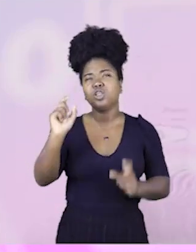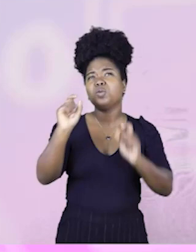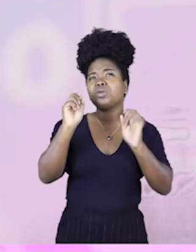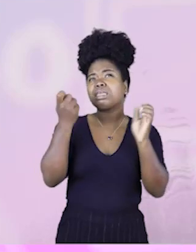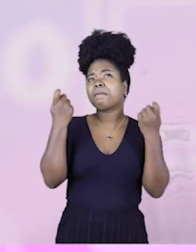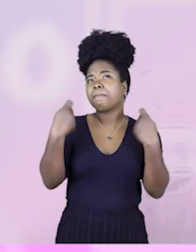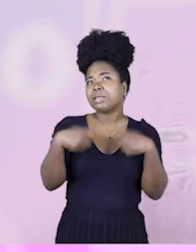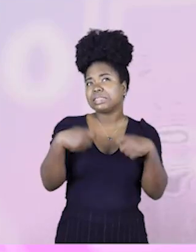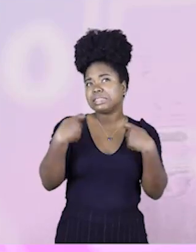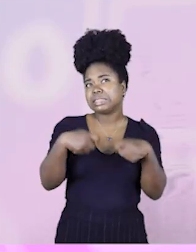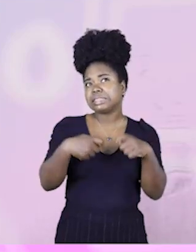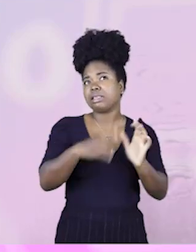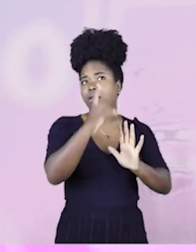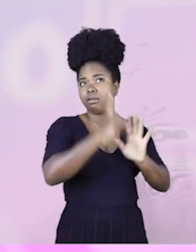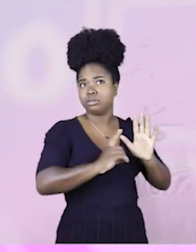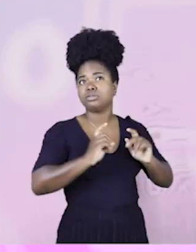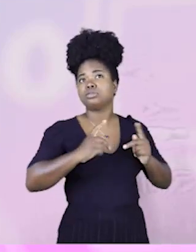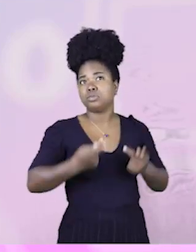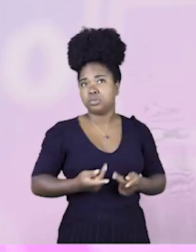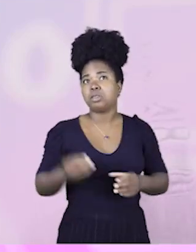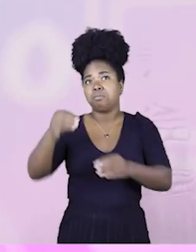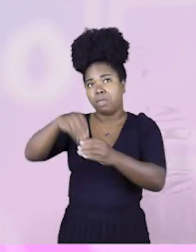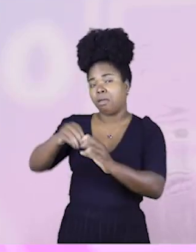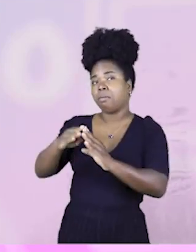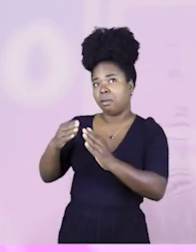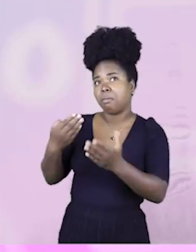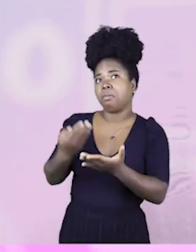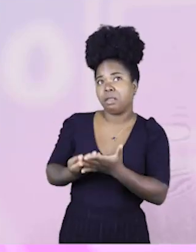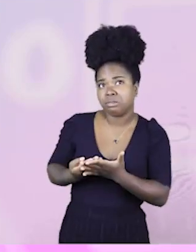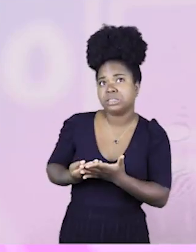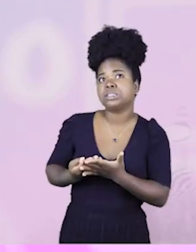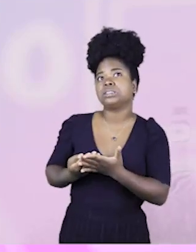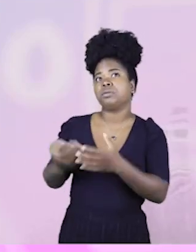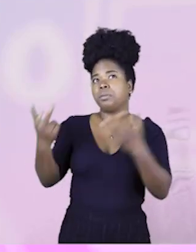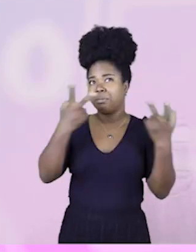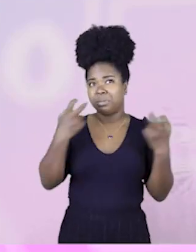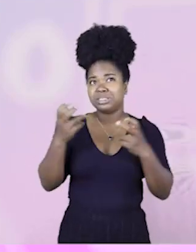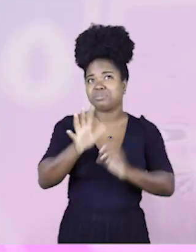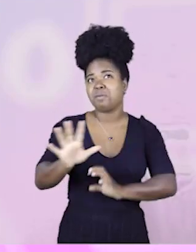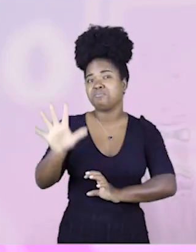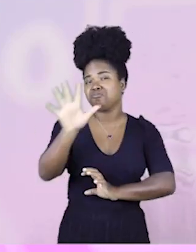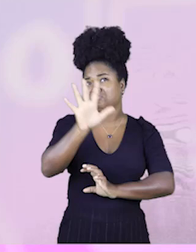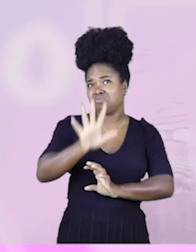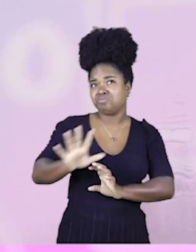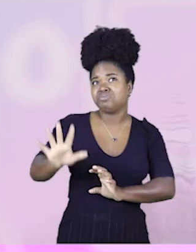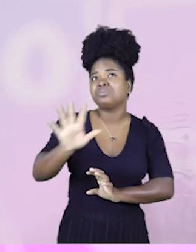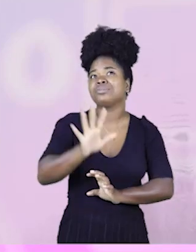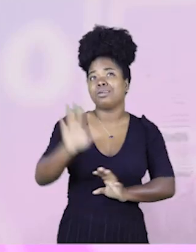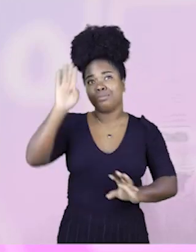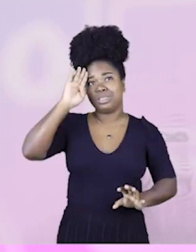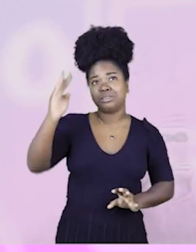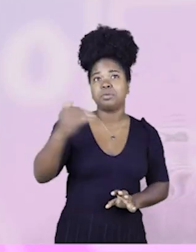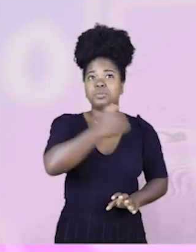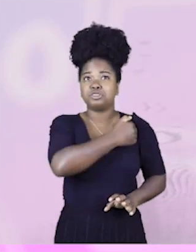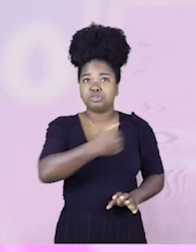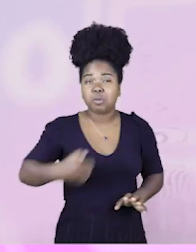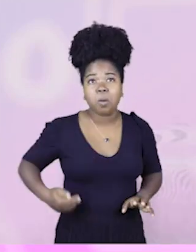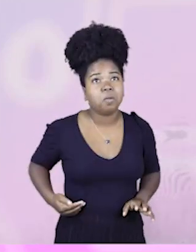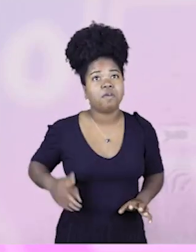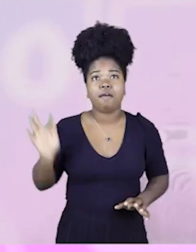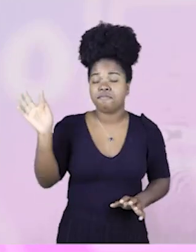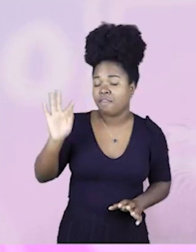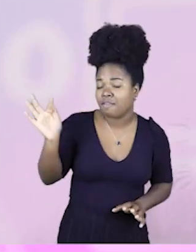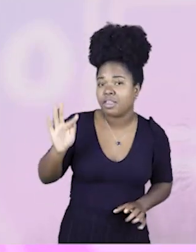falta na questão da pauta de direitos humanos dentro das escolas é mais uma visão geral, principalmente do governo federal, né? Já